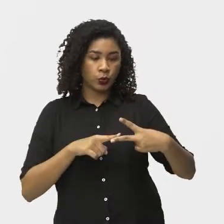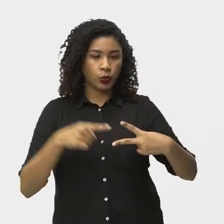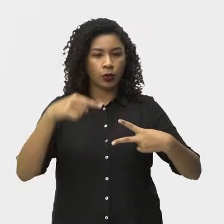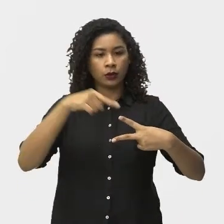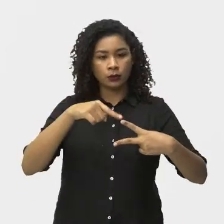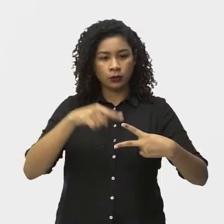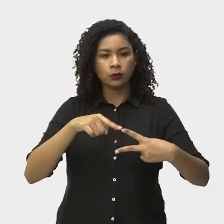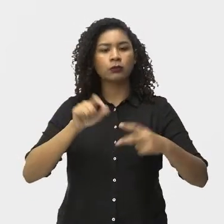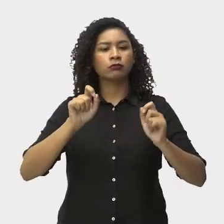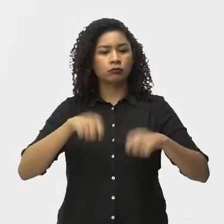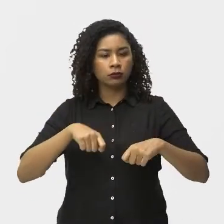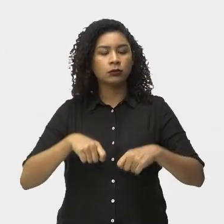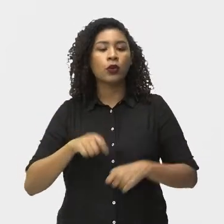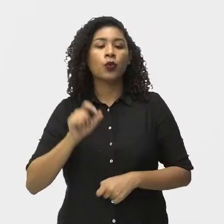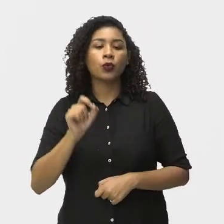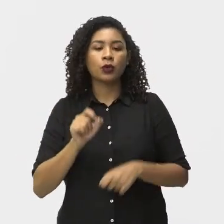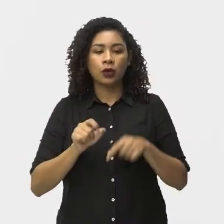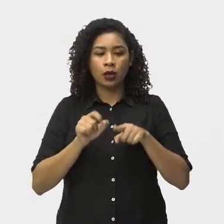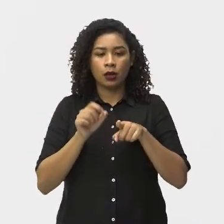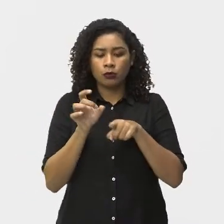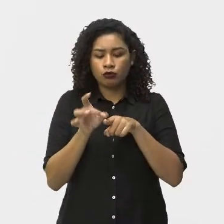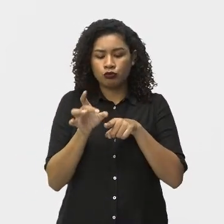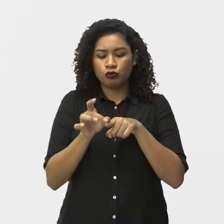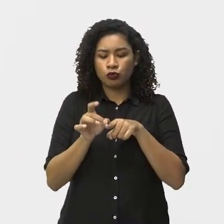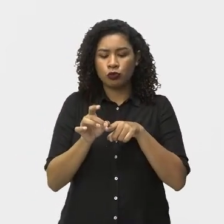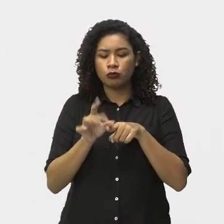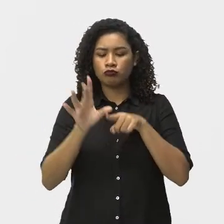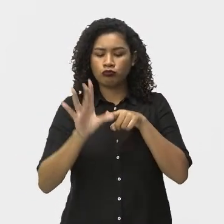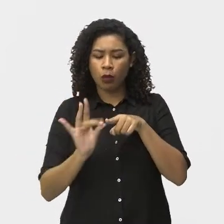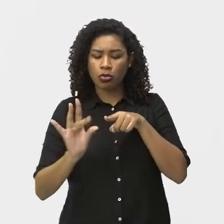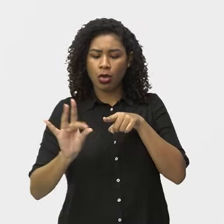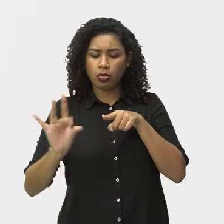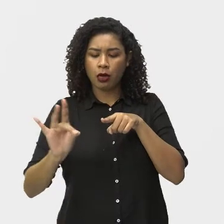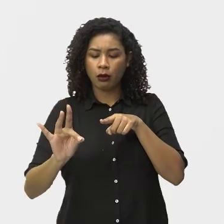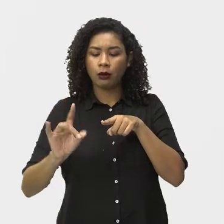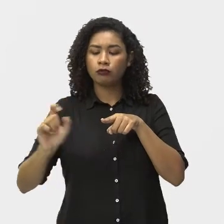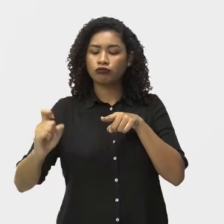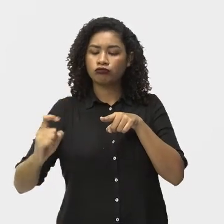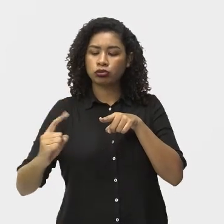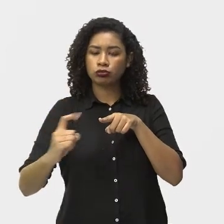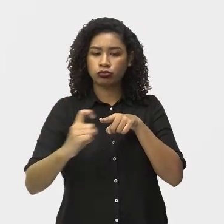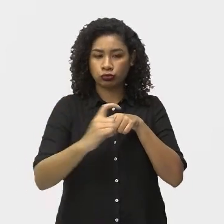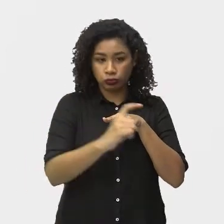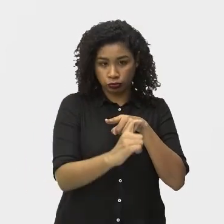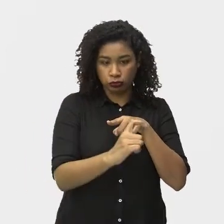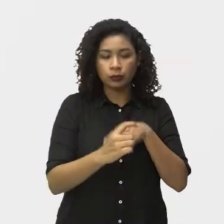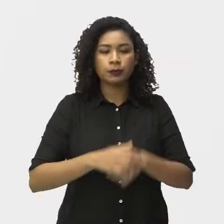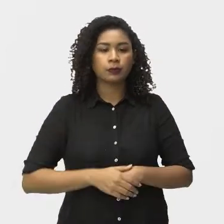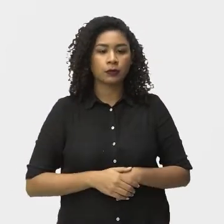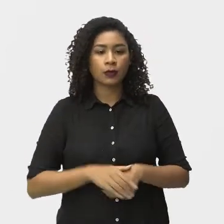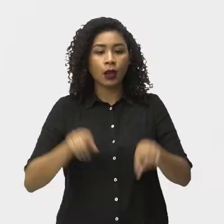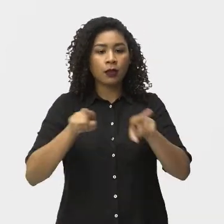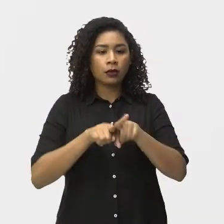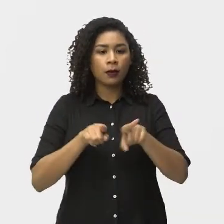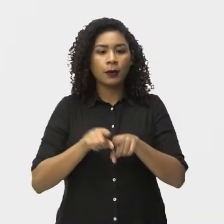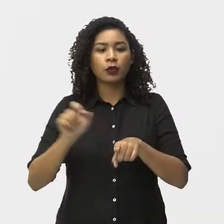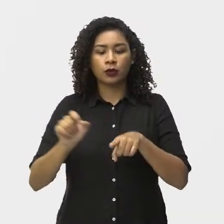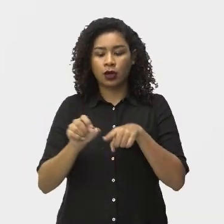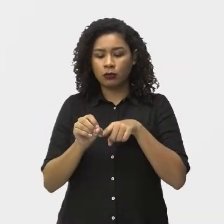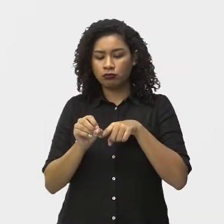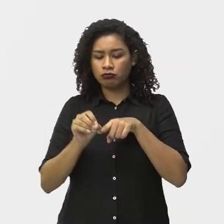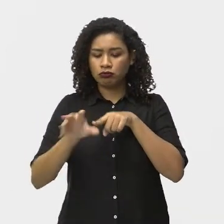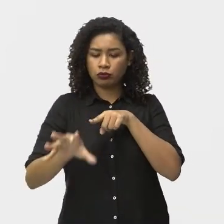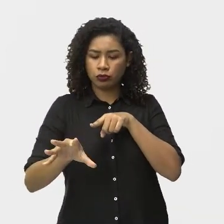vai levar ali os espermatozoides no momento da reprodução, e também de excreção, né, quando acontece